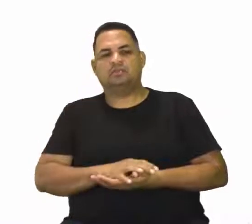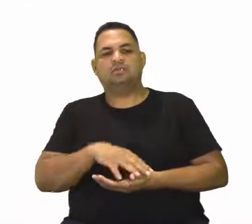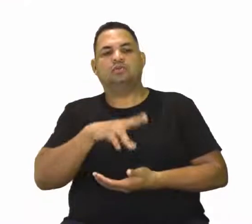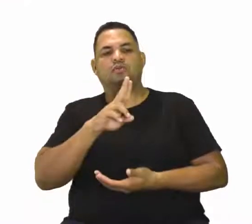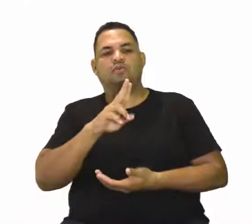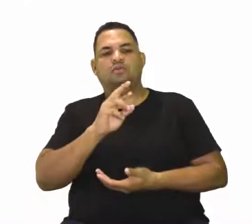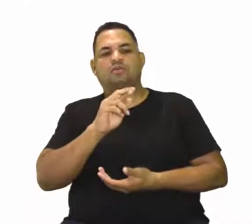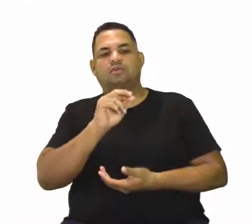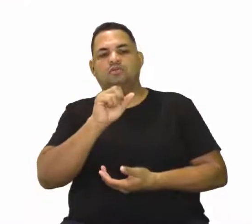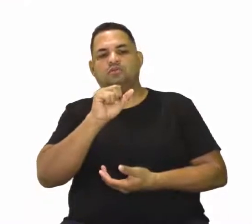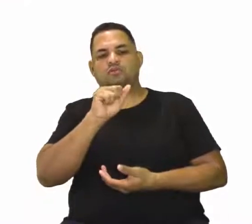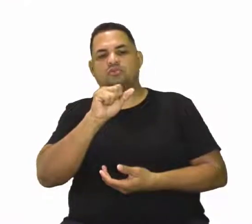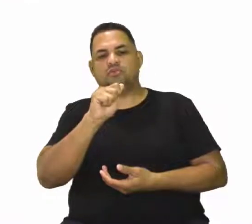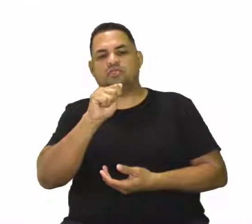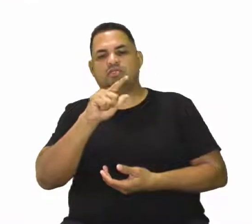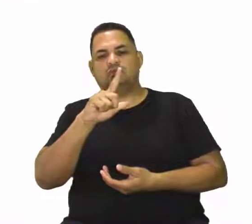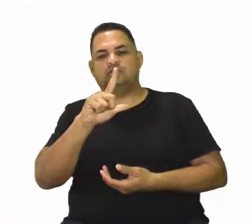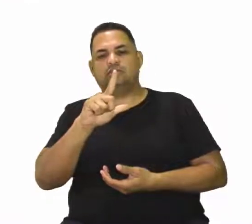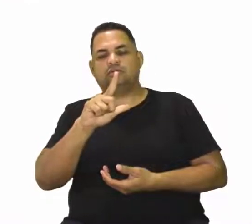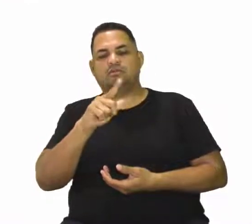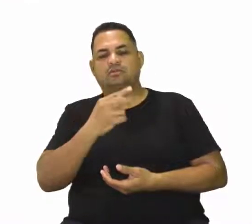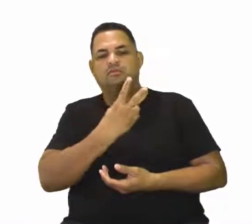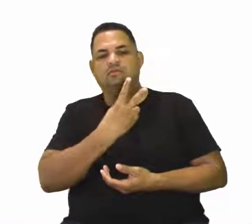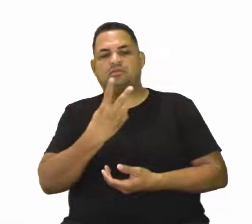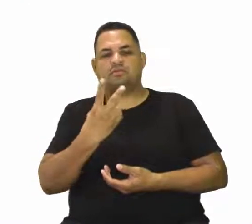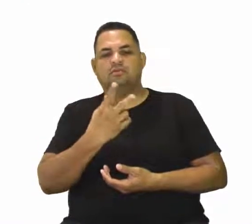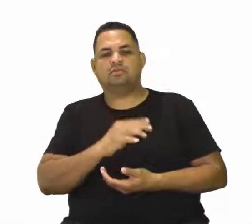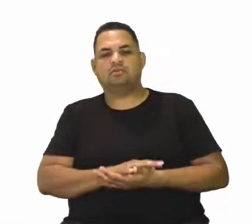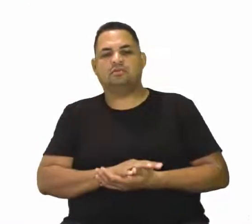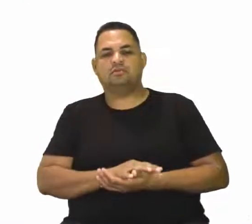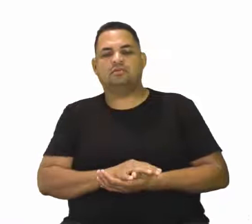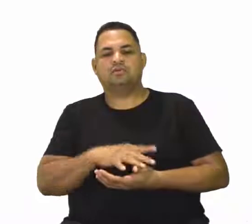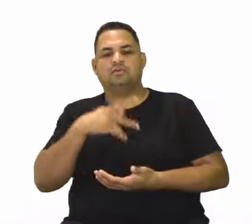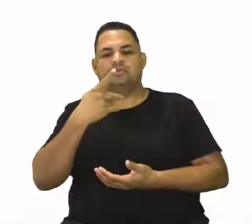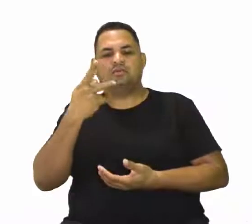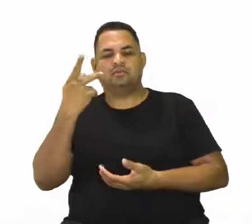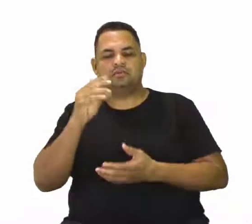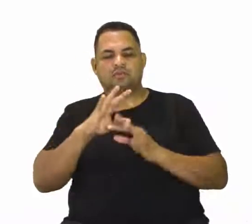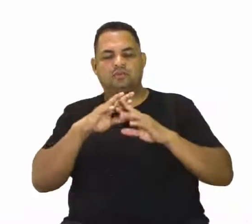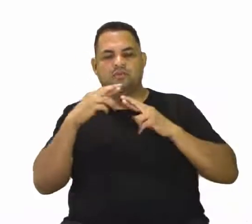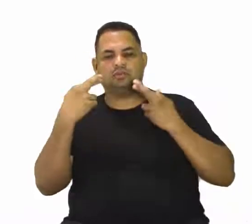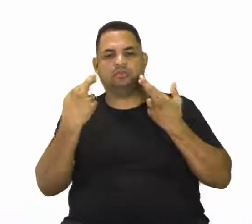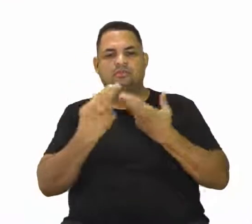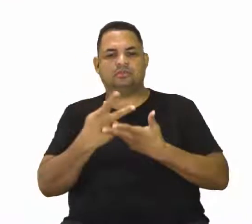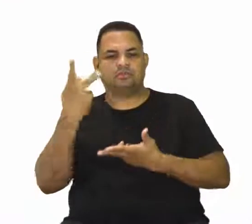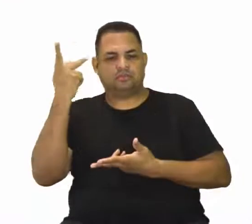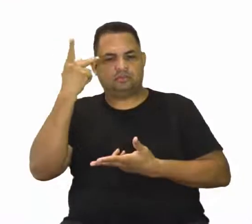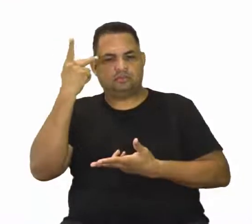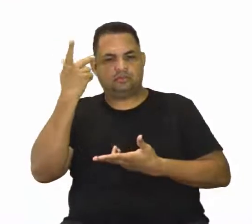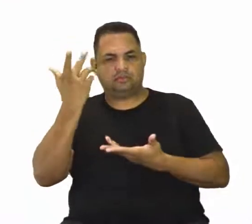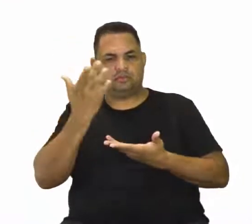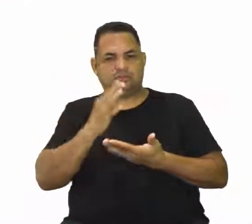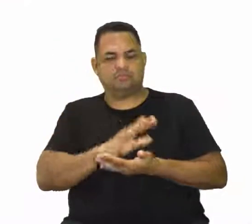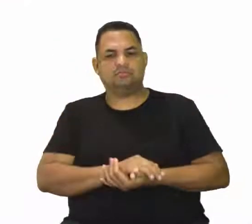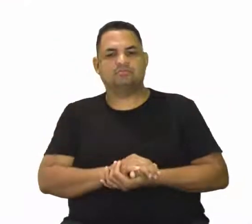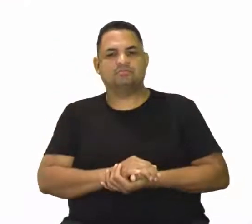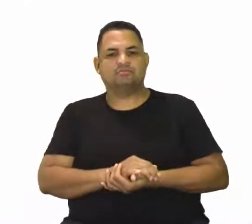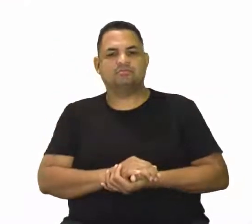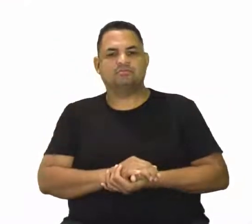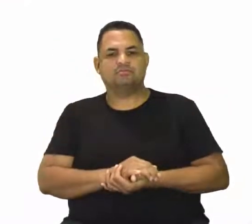a letra e é a ursal as duas falam de São Paulo cara Até eu caí nessa